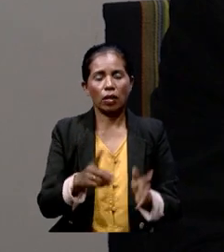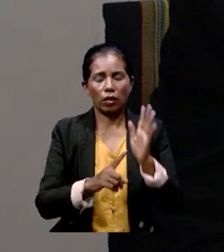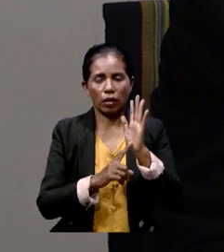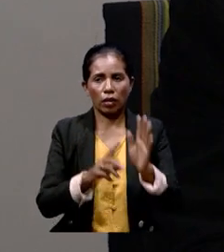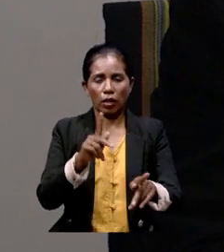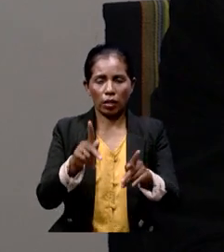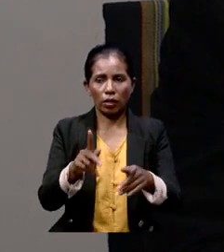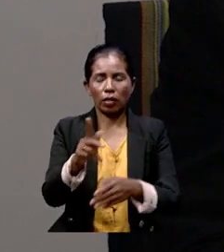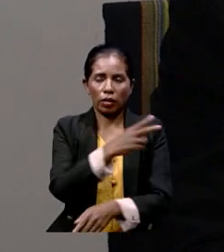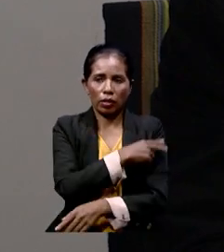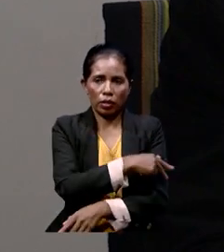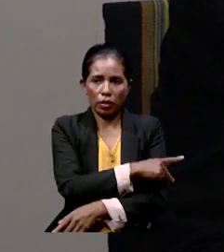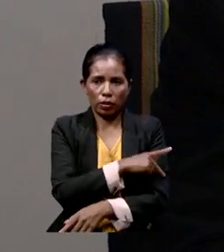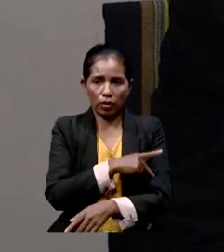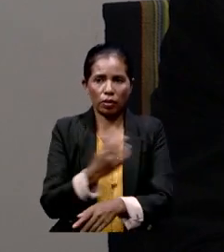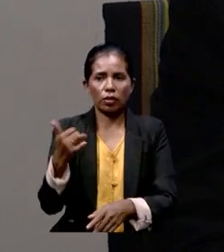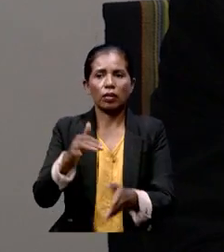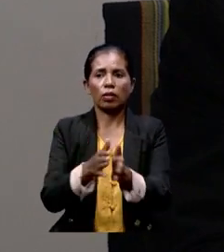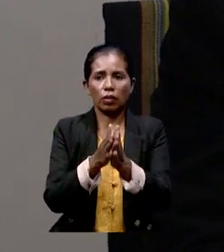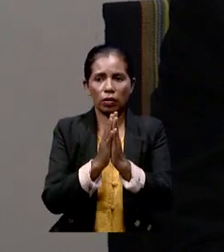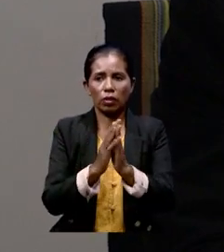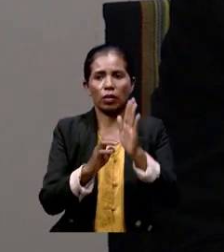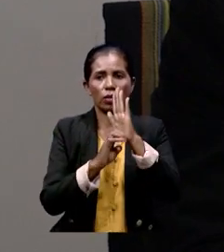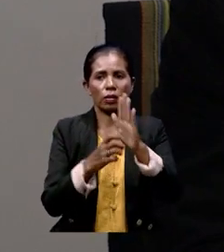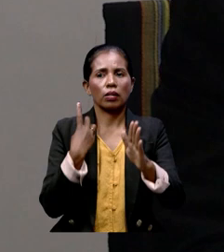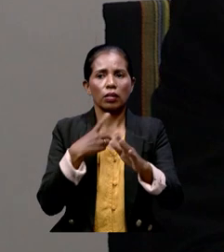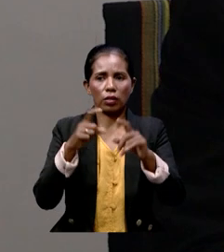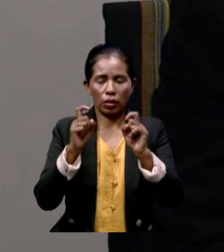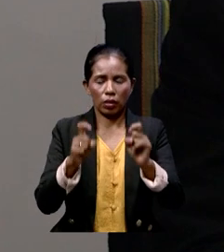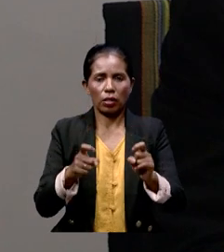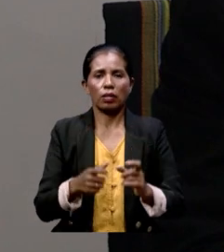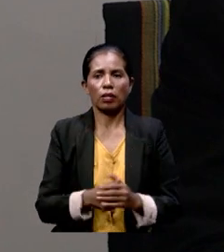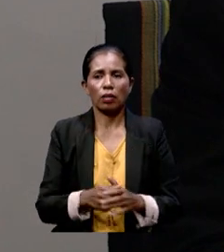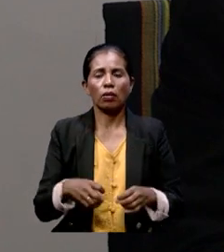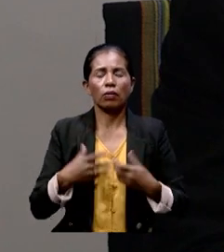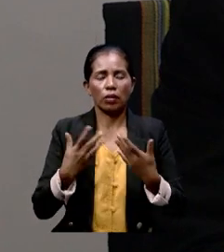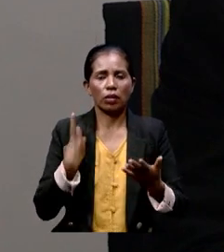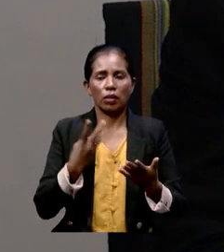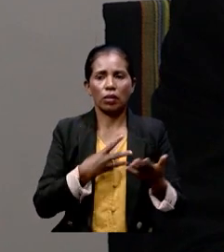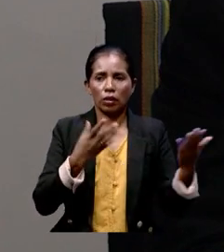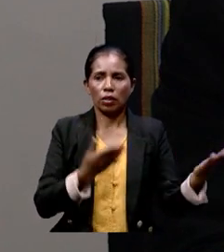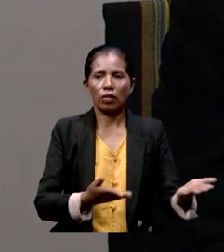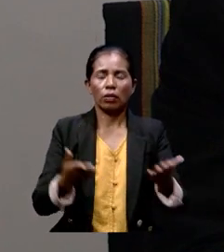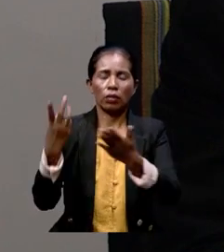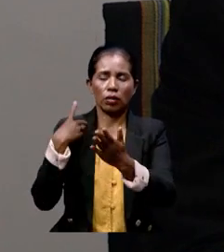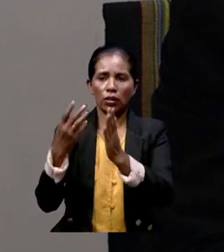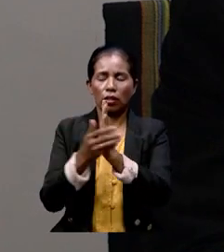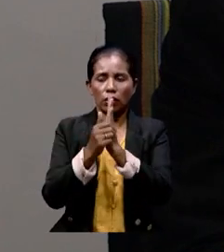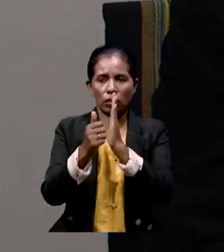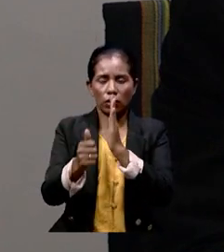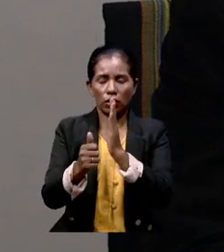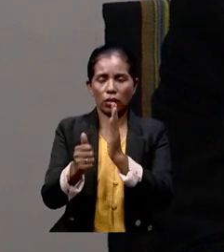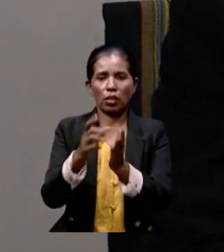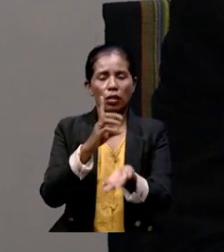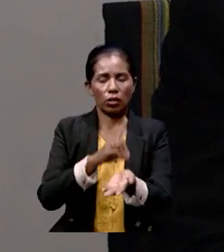Divisões clínicos, mas que será possível. Por exemplo, tem que ser mais o ensaio, ita eleva, ita tem capacidade e a medicina